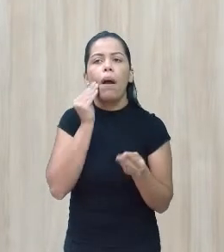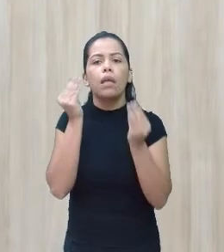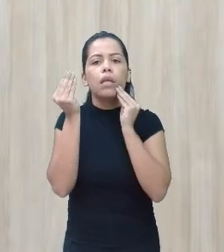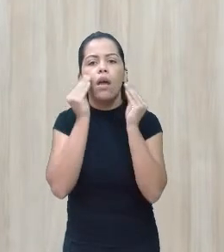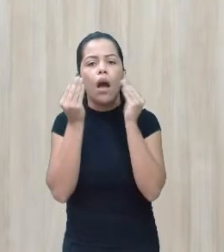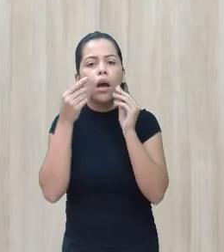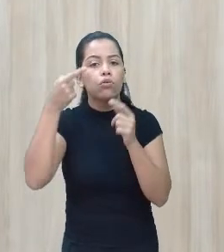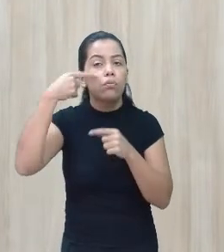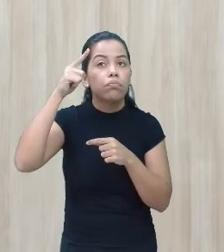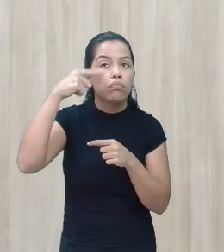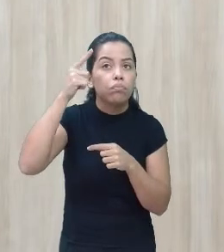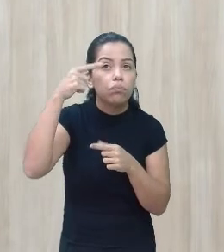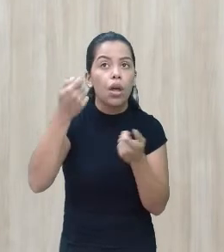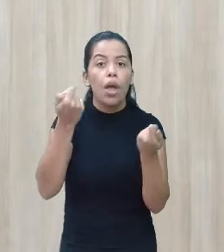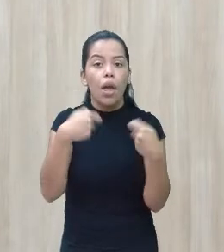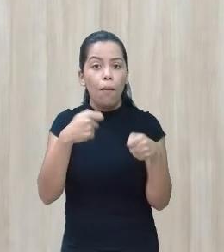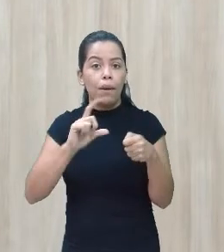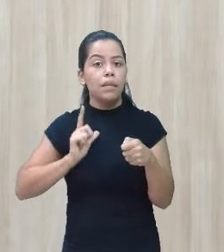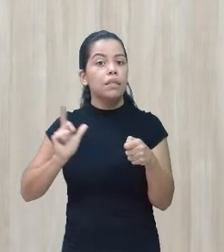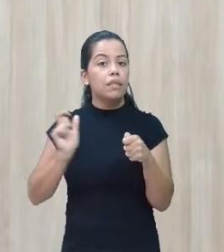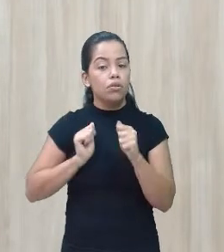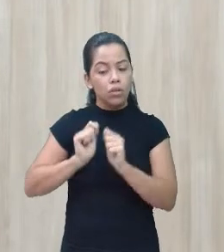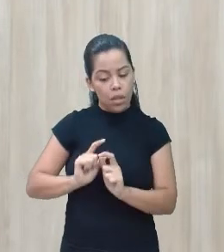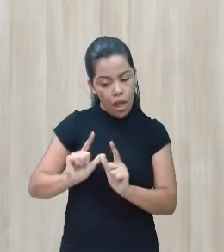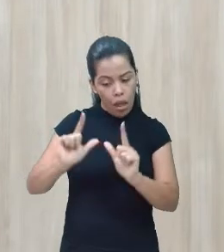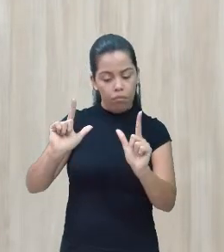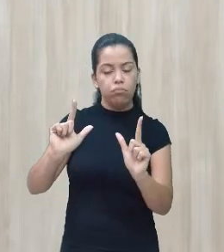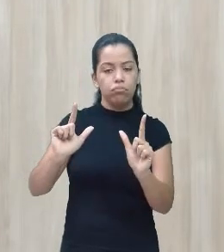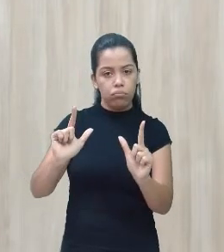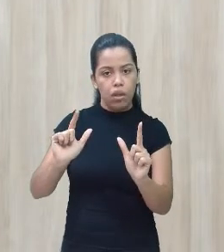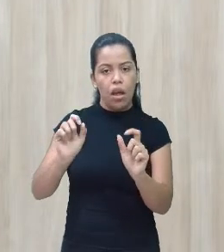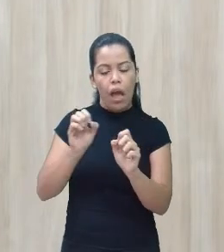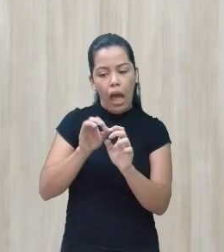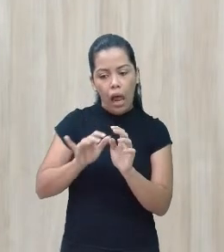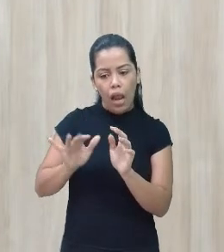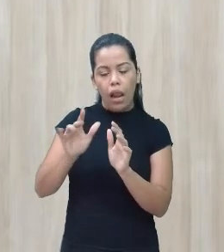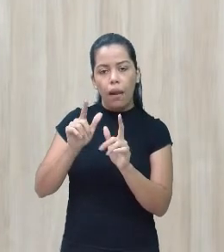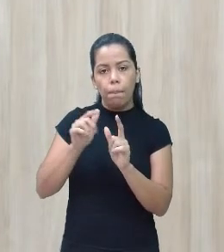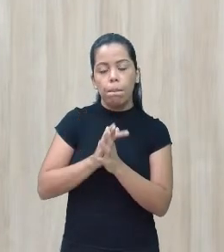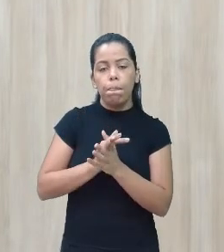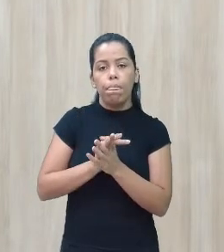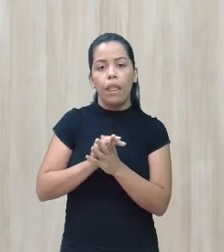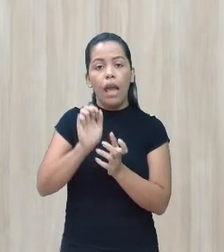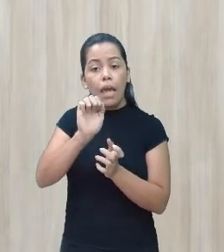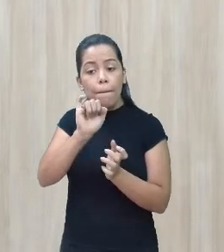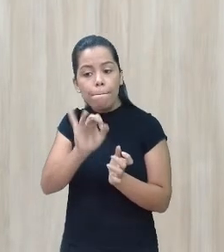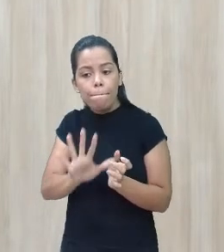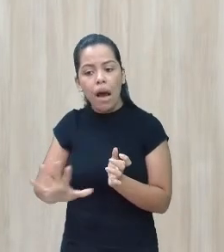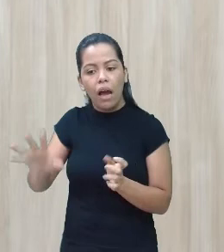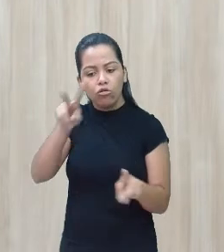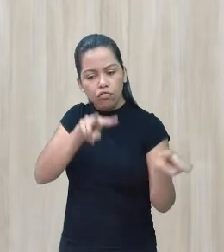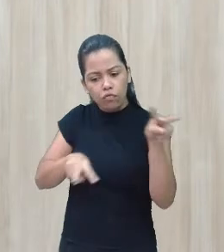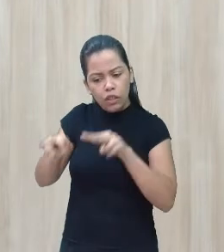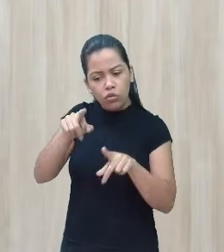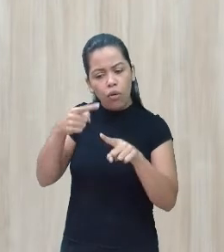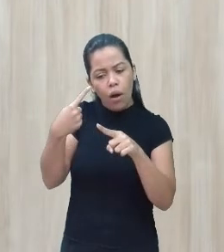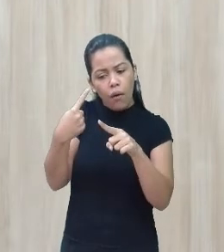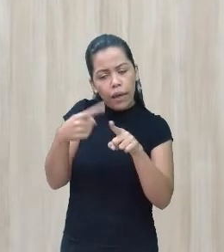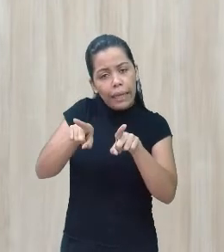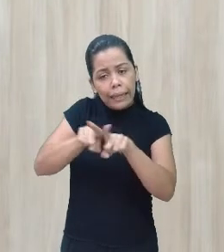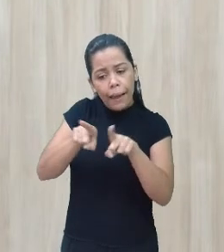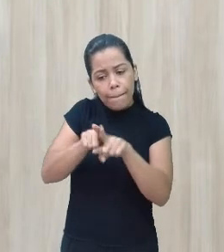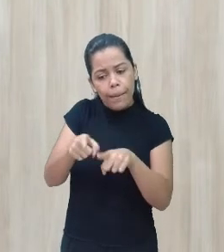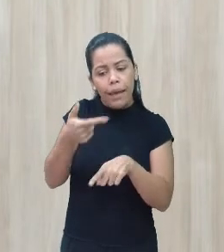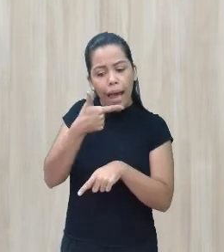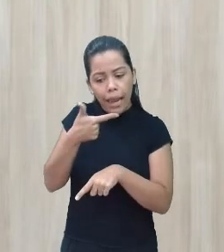essa propaganda. Então, eu direciono, não só visualmente, mas também em termos de linguagem, para vender